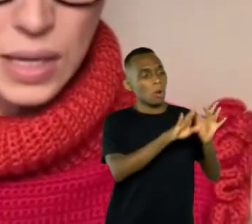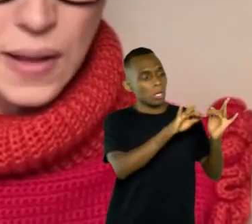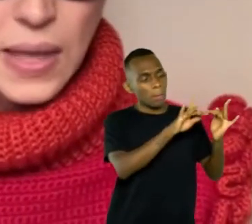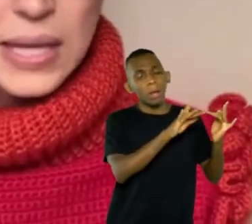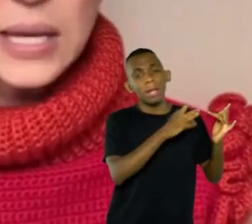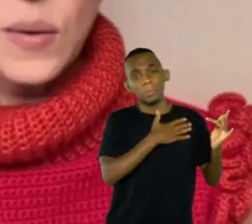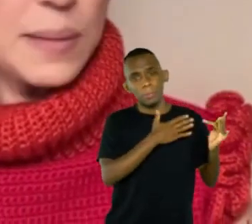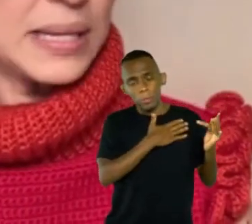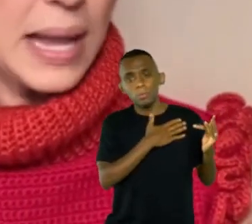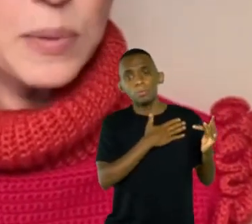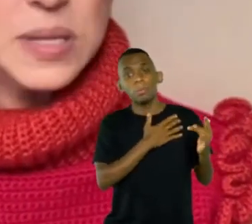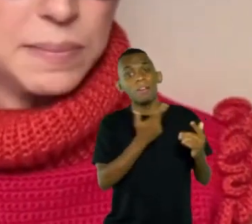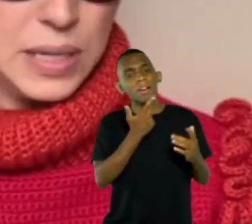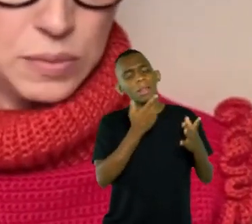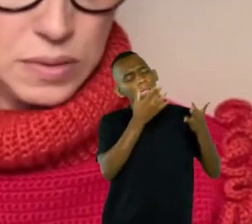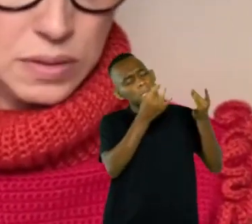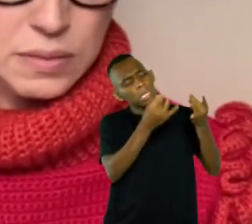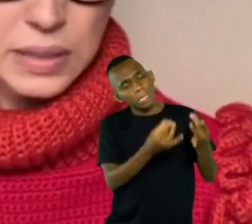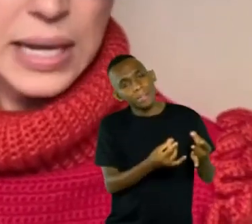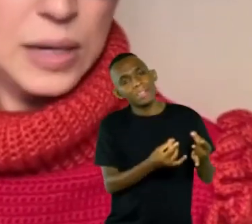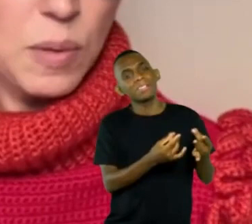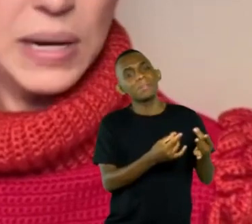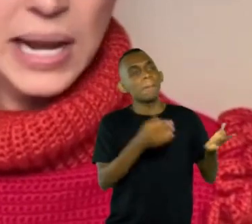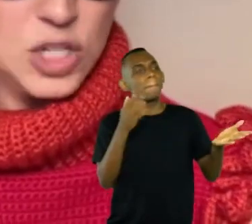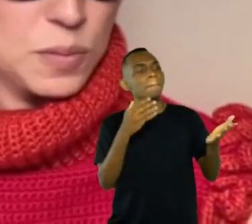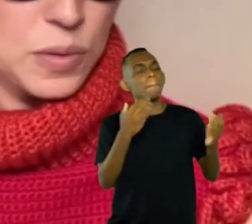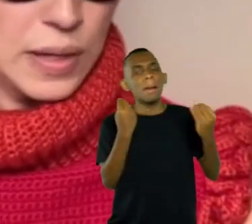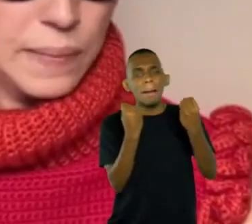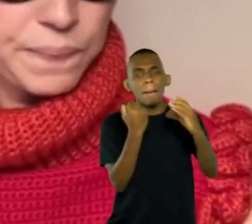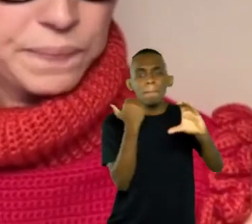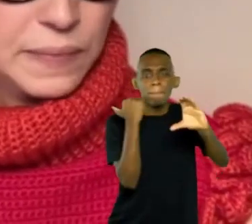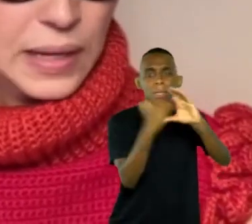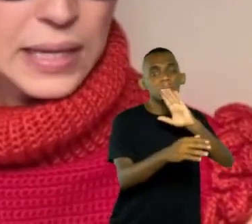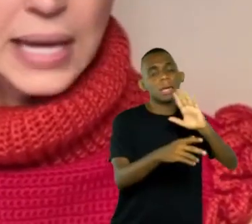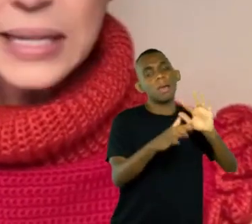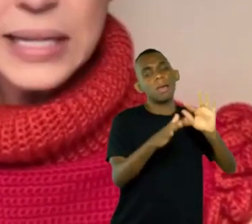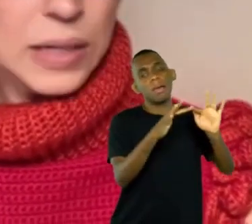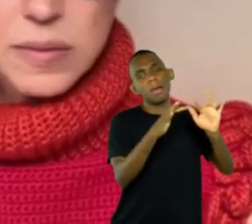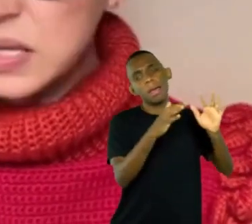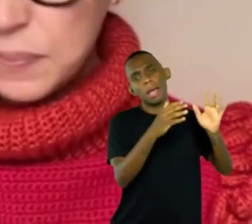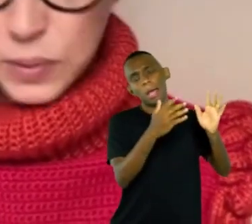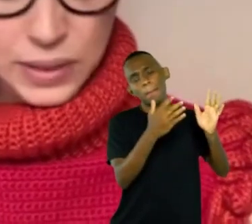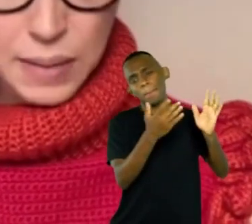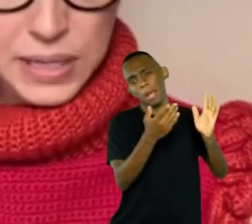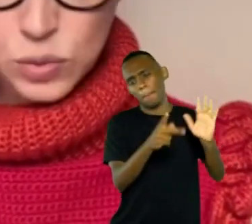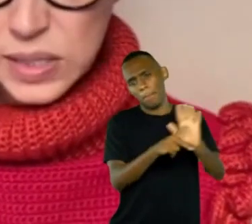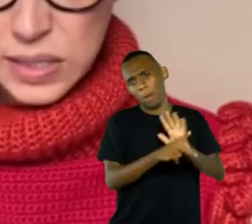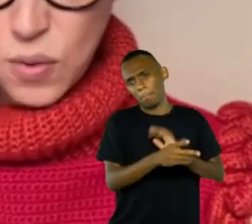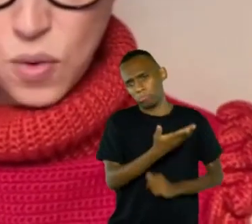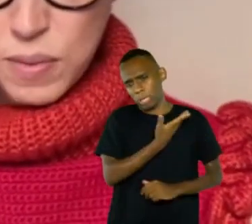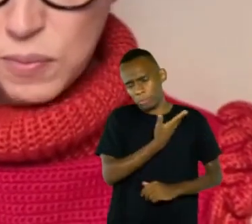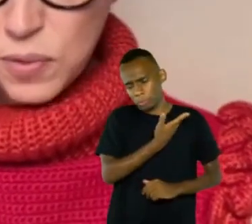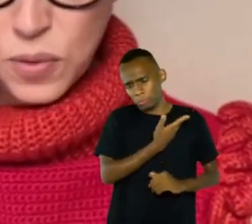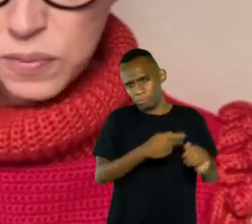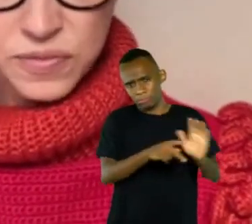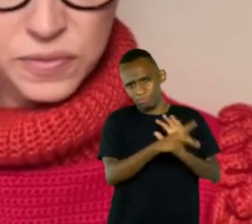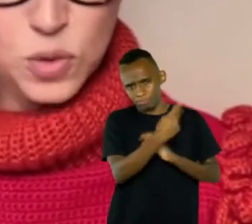do Gui e eu ia mandar para os amigos, né? Era uma homenagem para o Gui. E aí, eu não sei por que a minha